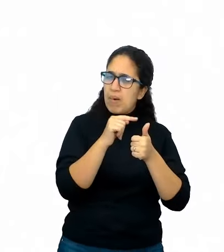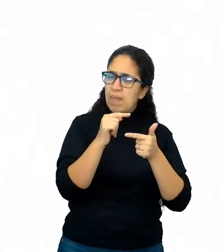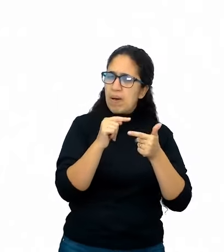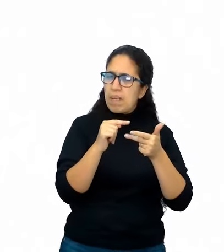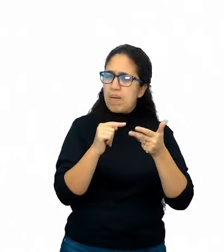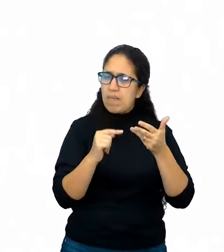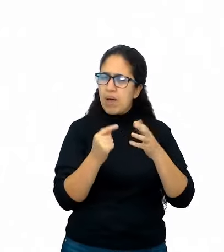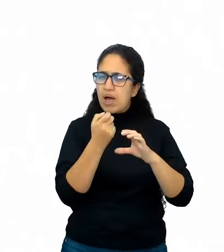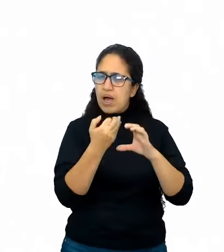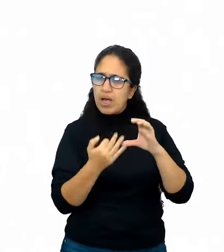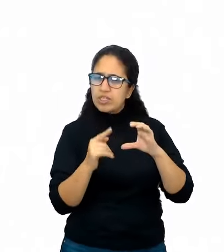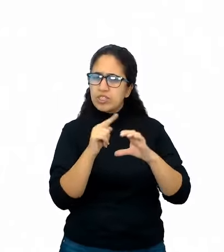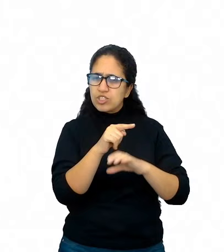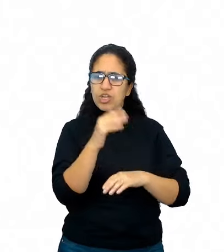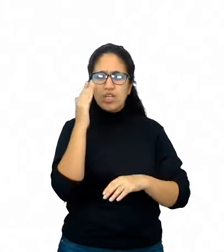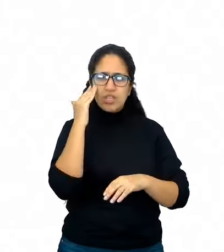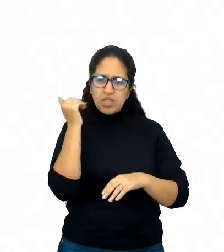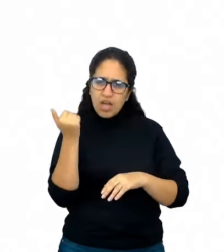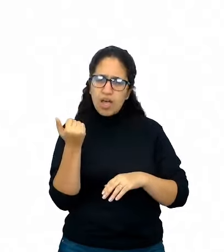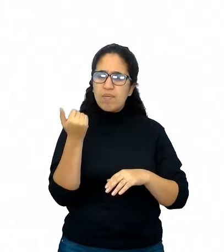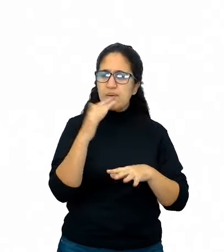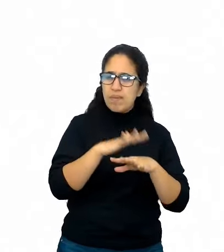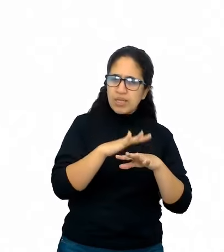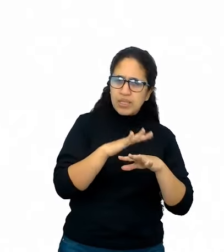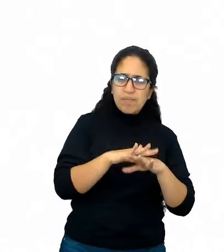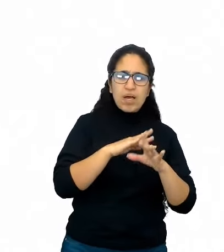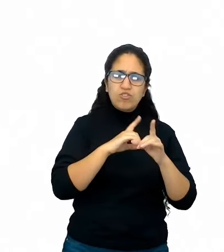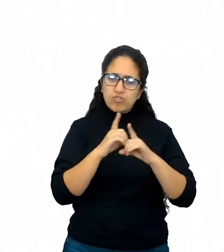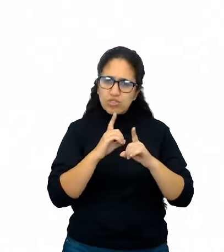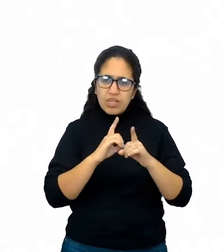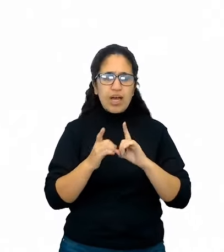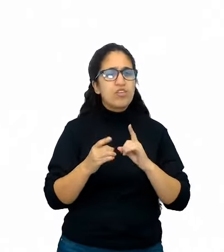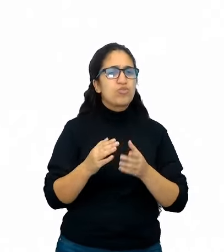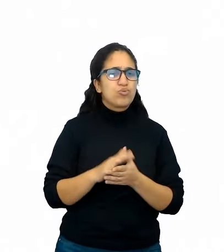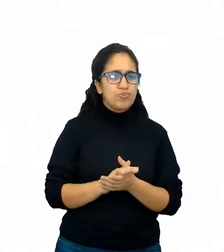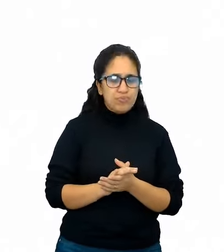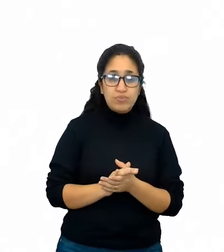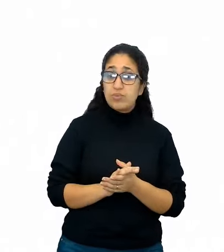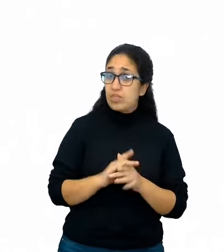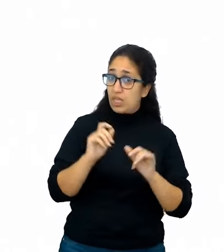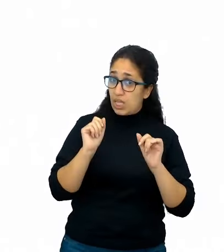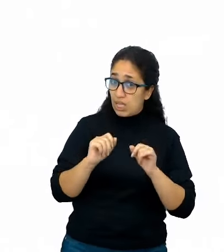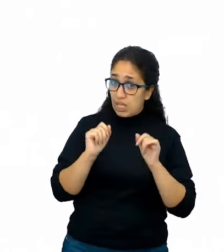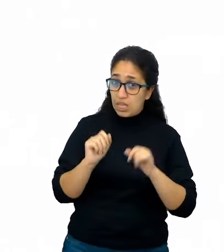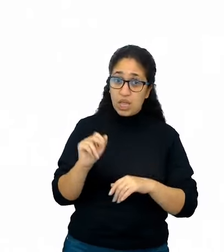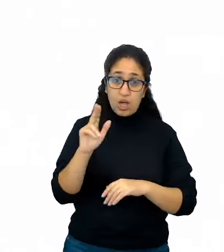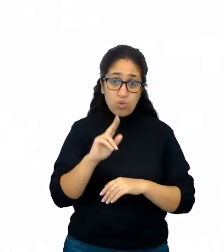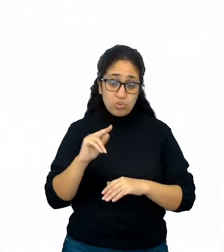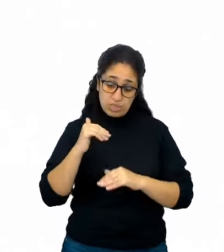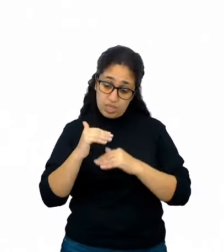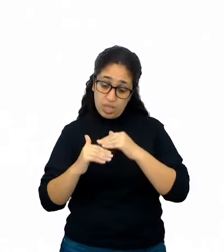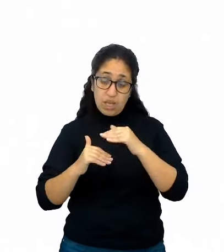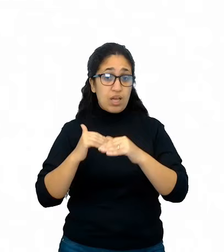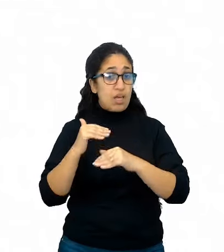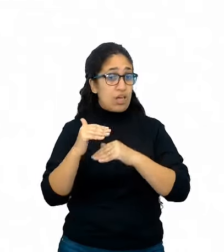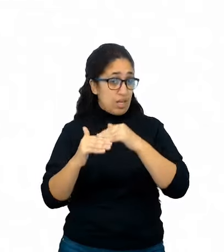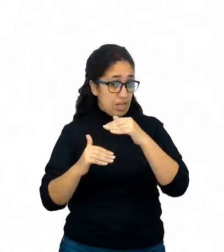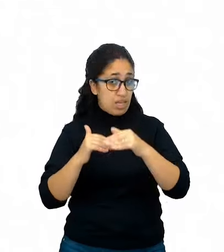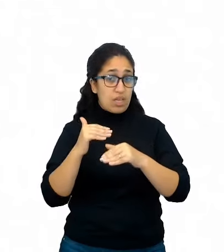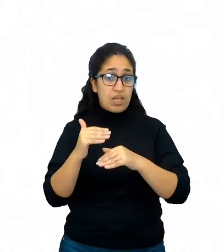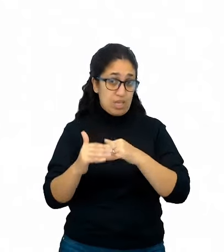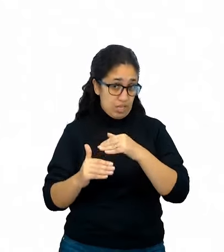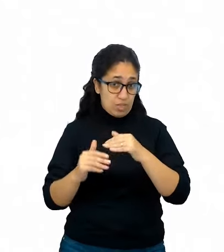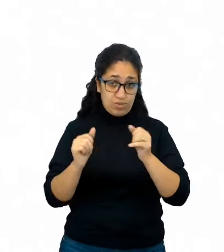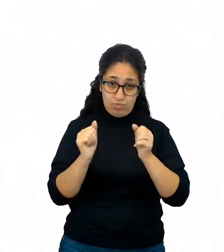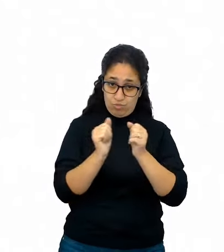aspectos de conhecimento matemático e didáticos envolvidos e que poderão ser úteis no desenvolvimento das atividades